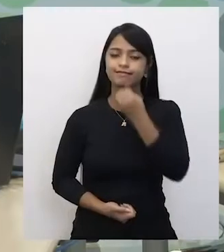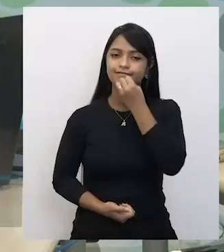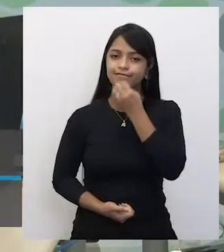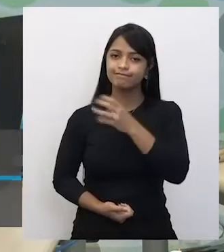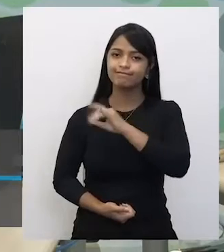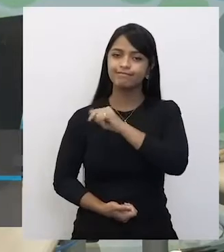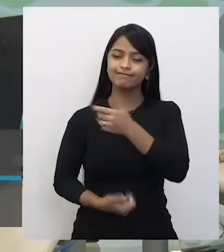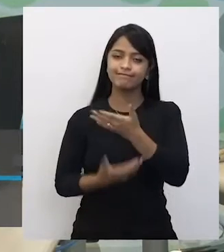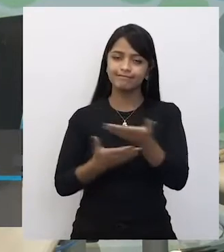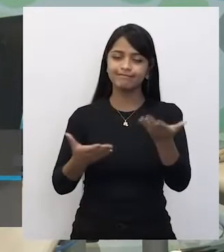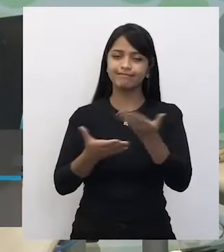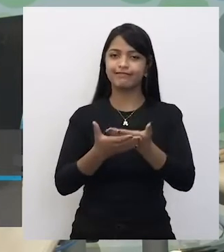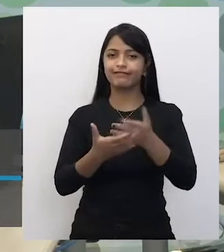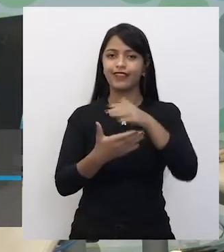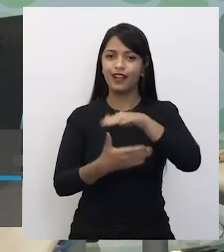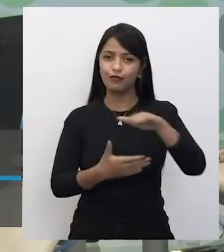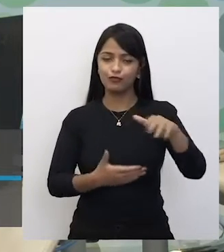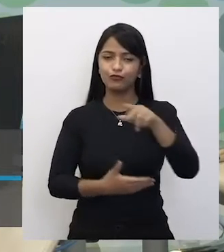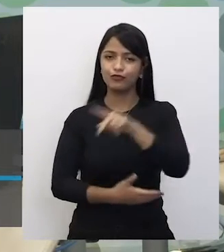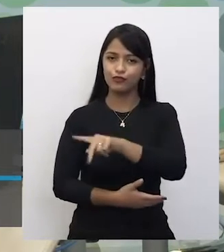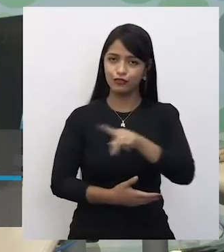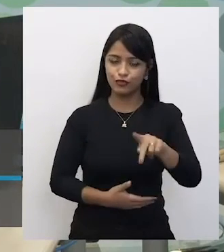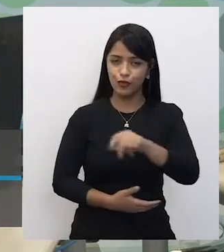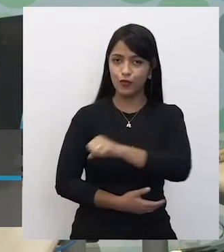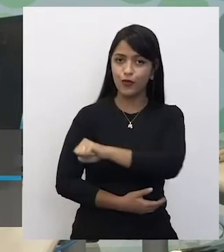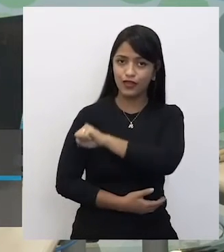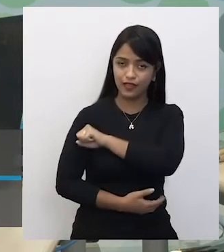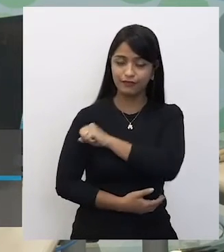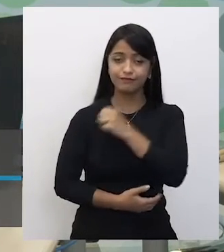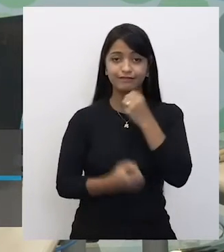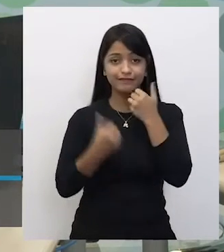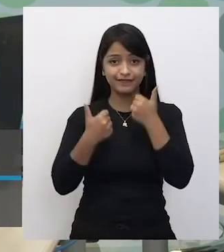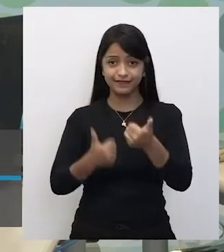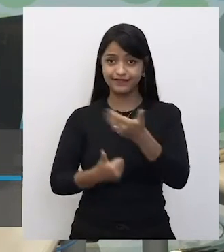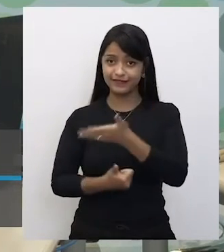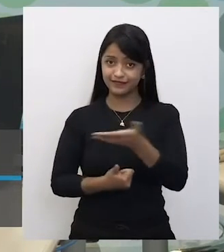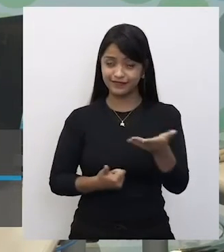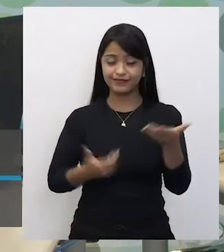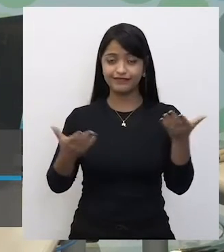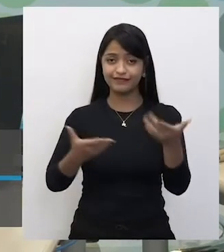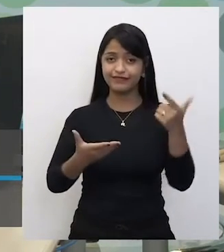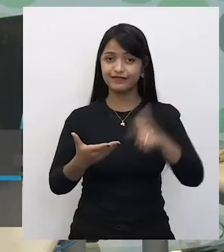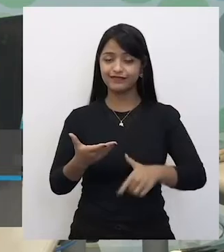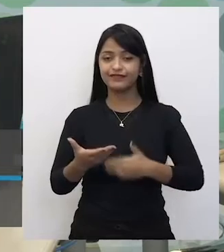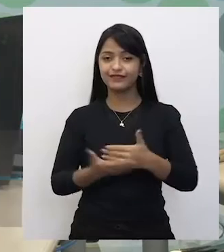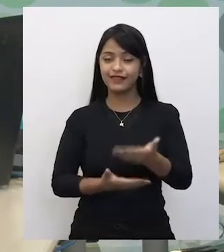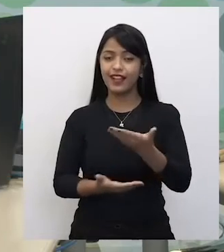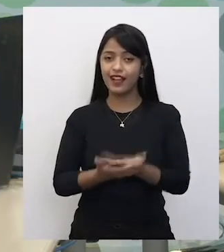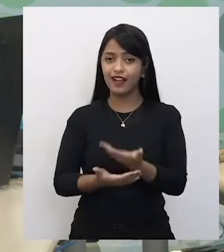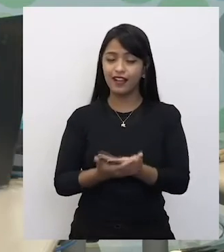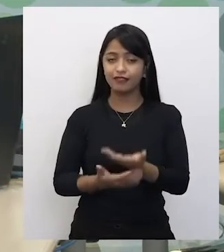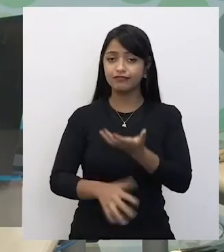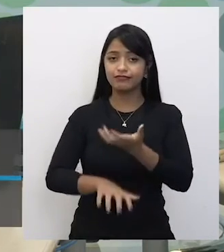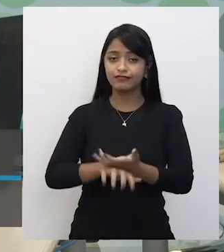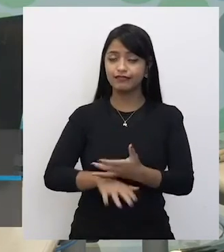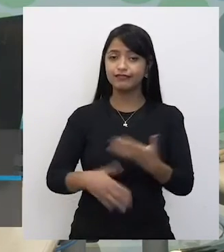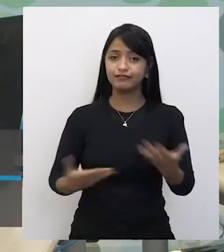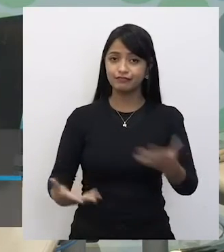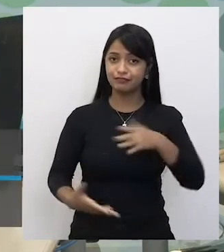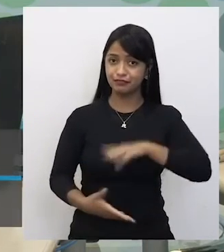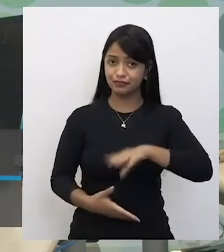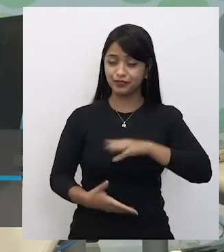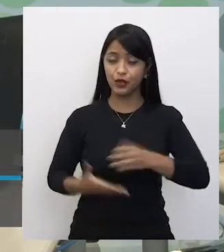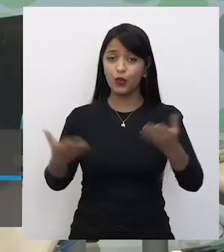Bom dia, alunos e professores do oitavo ano. Tudo bem com vocês? Começando mais uma aula de língua portuguesa e a última da semana,